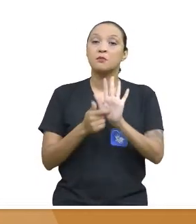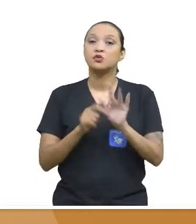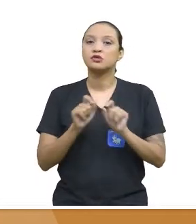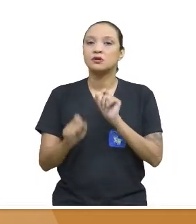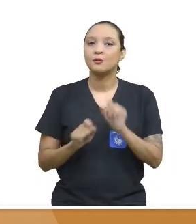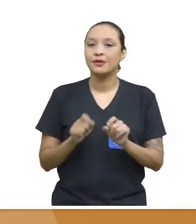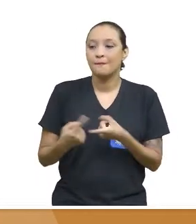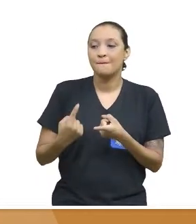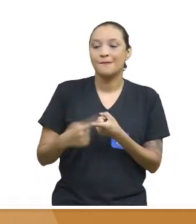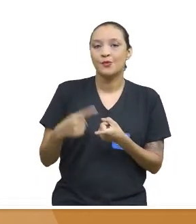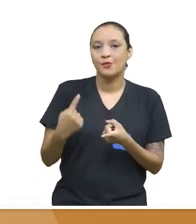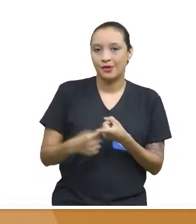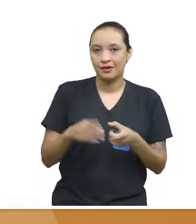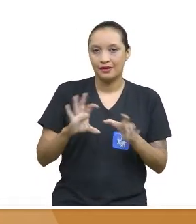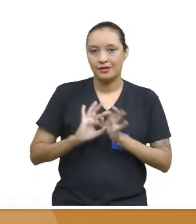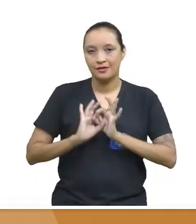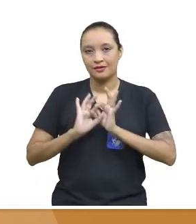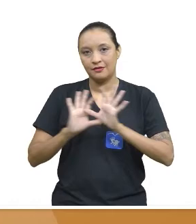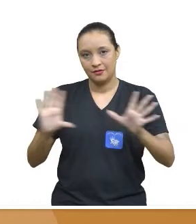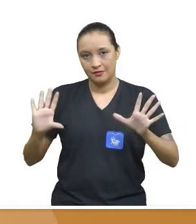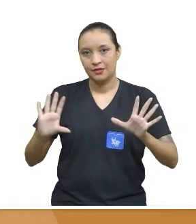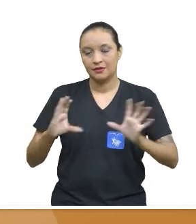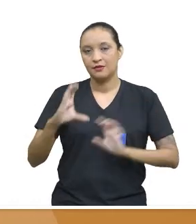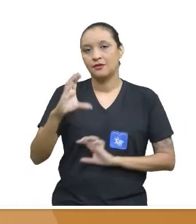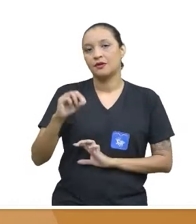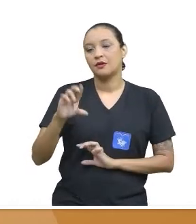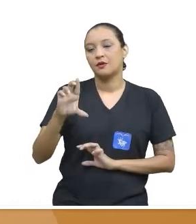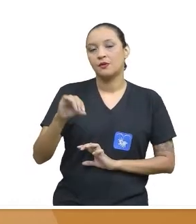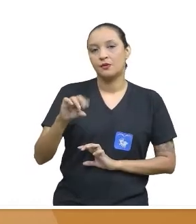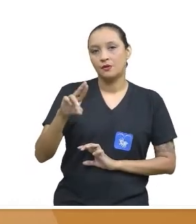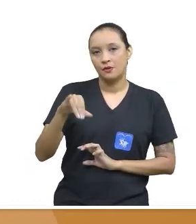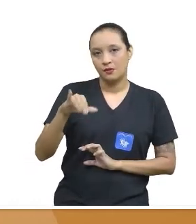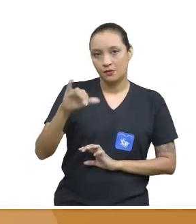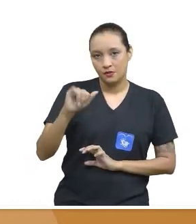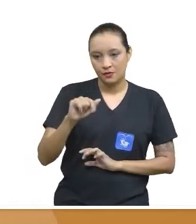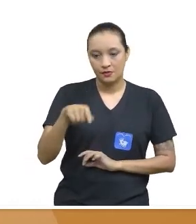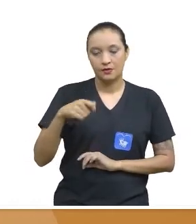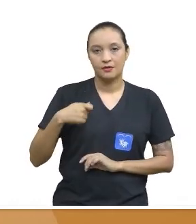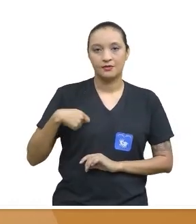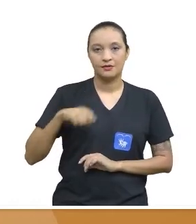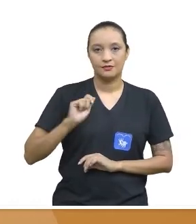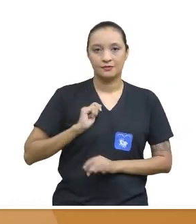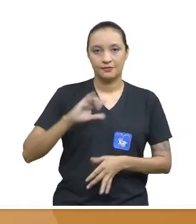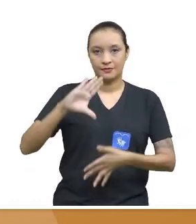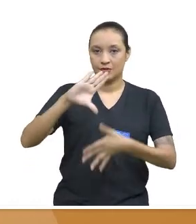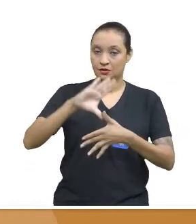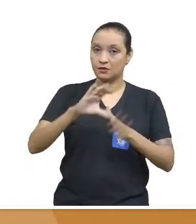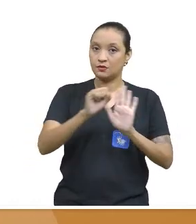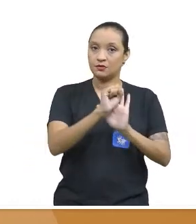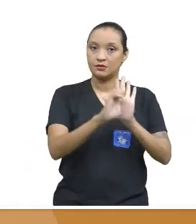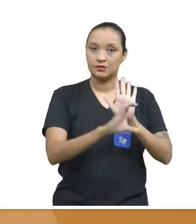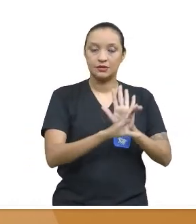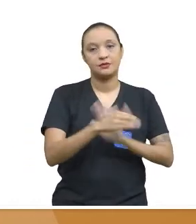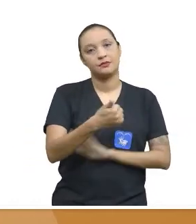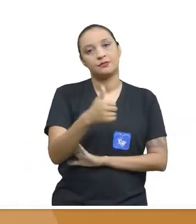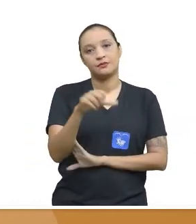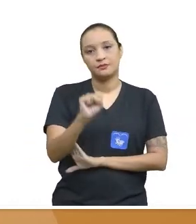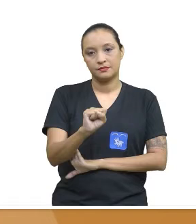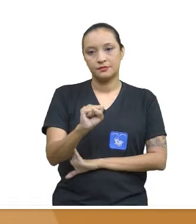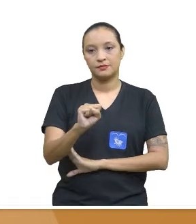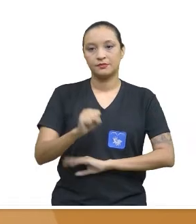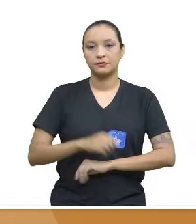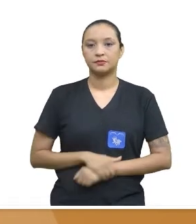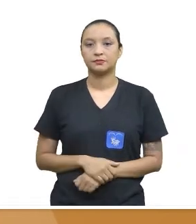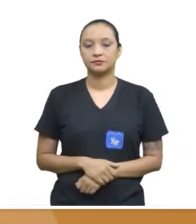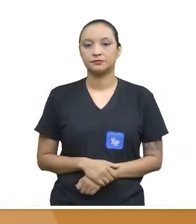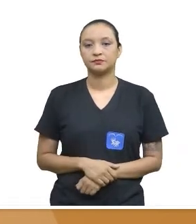a independência das colônias na América Espanhola. Elas vão ocorrer no século XVIII. Então, o que a gente tem